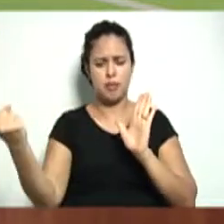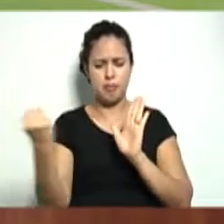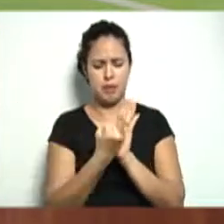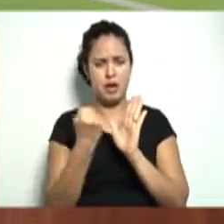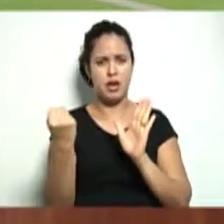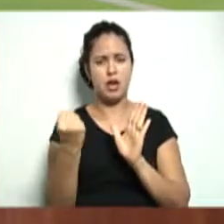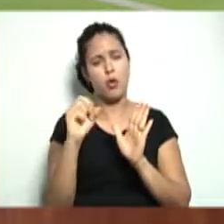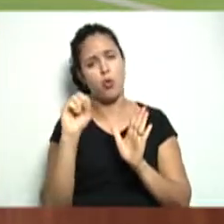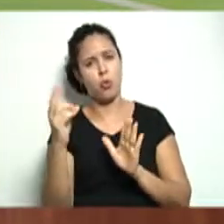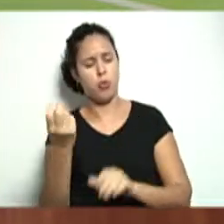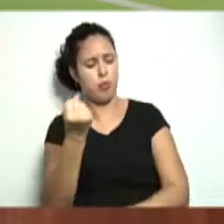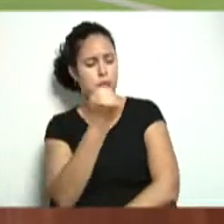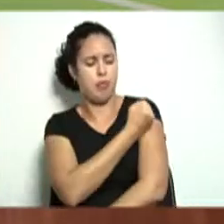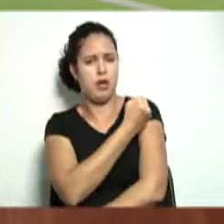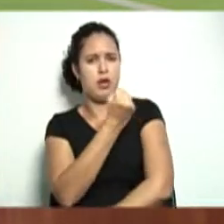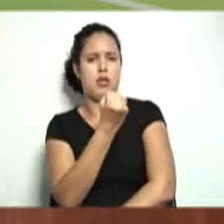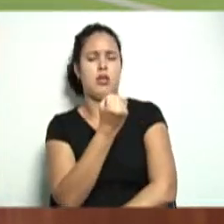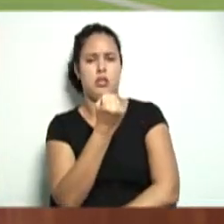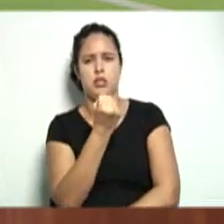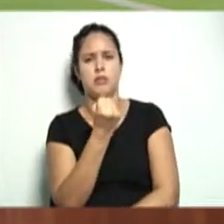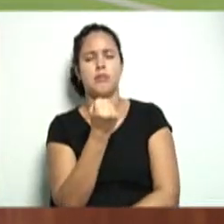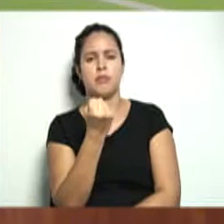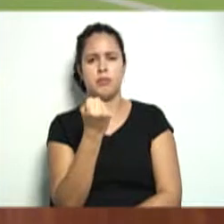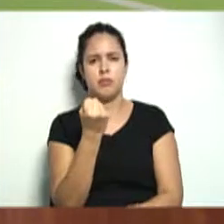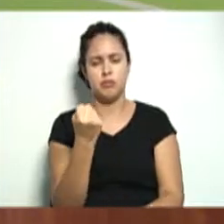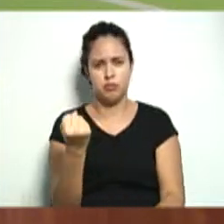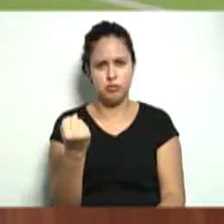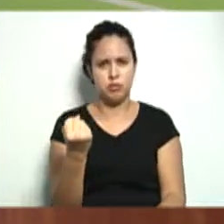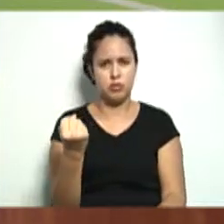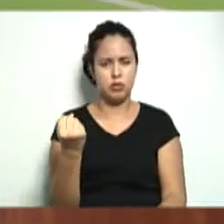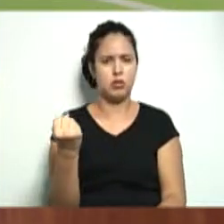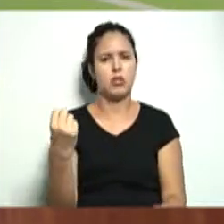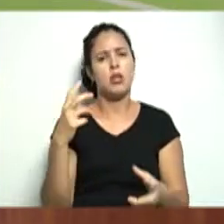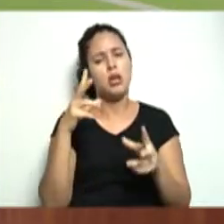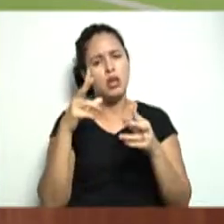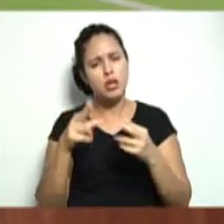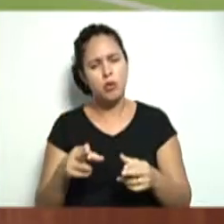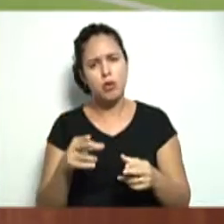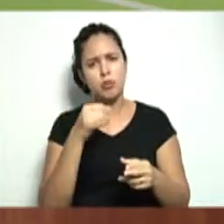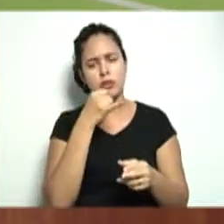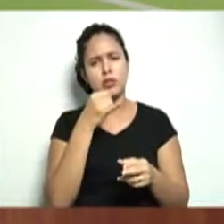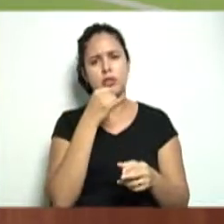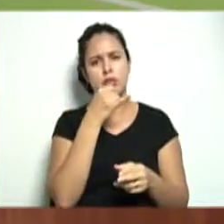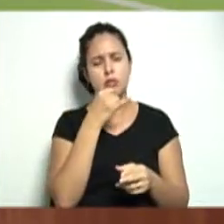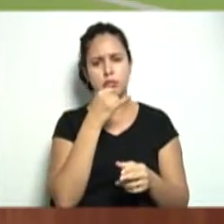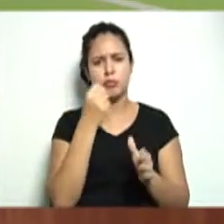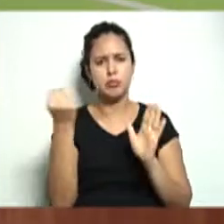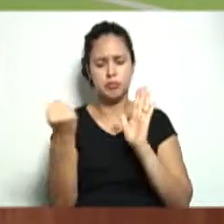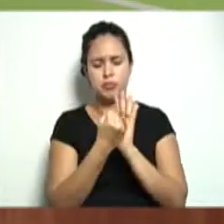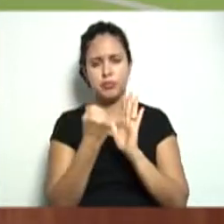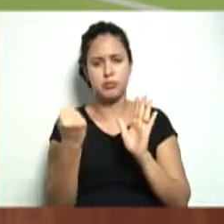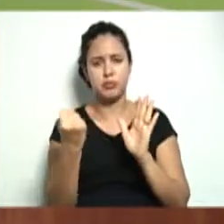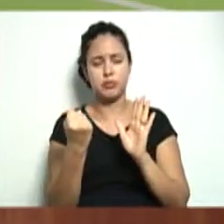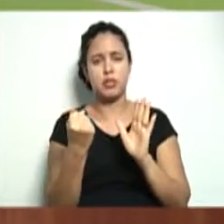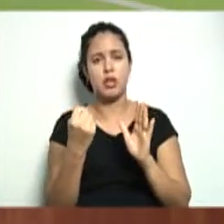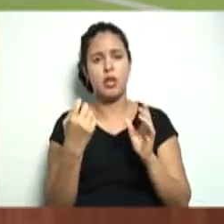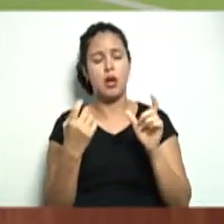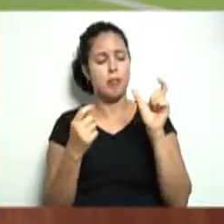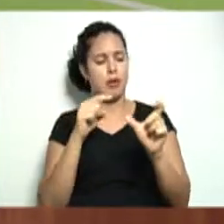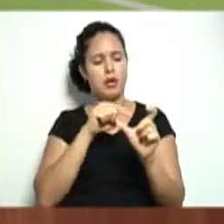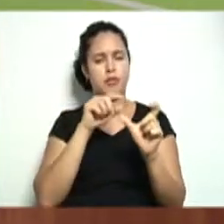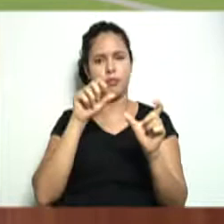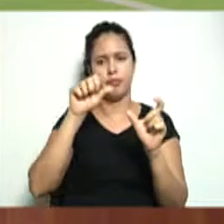de alguma maneira, marcar alguém. Eu vou te ensinar, vou te marcar. Agora, a palavra aprender. A